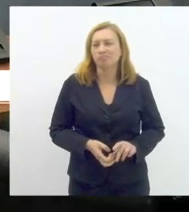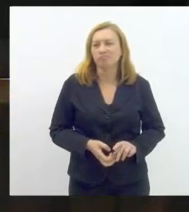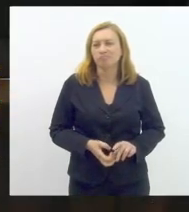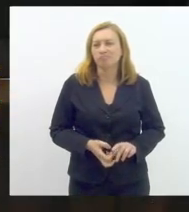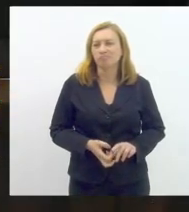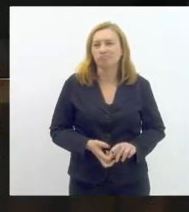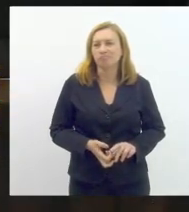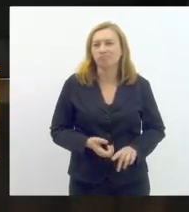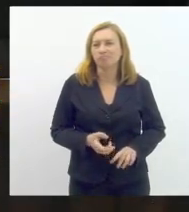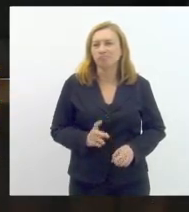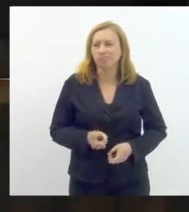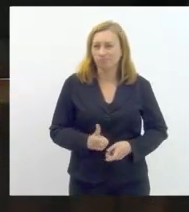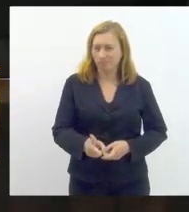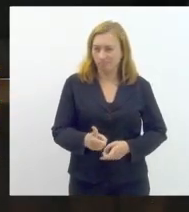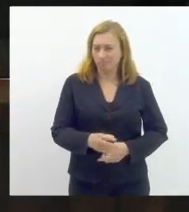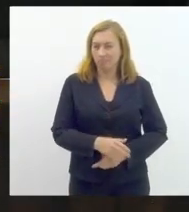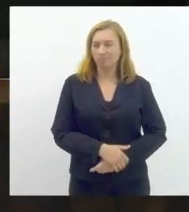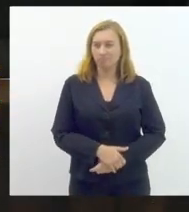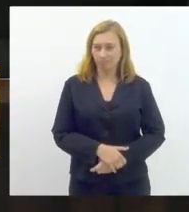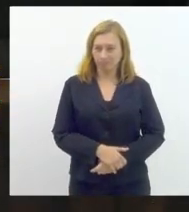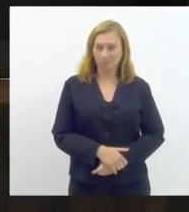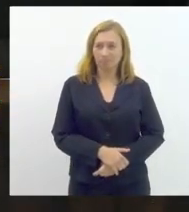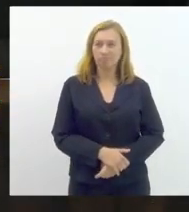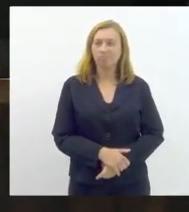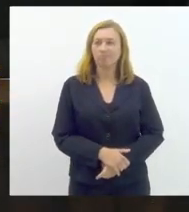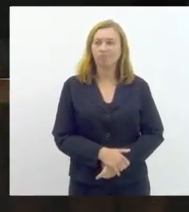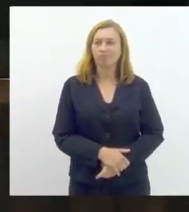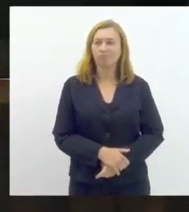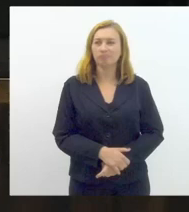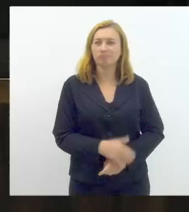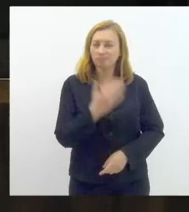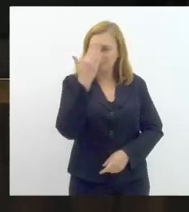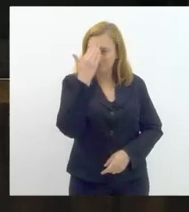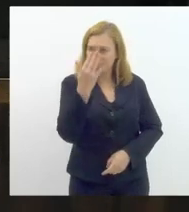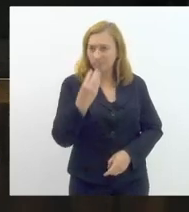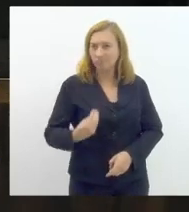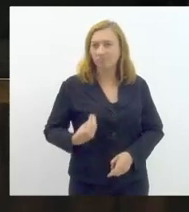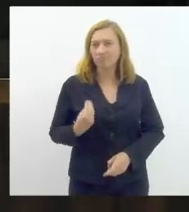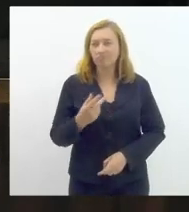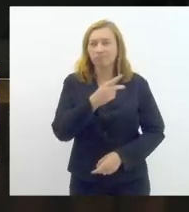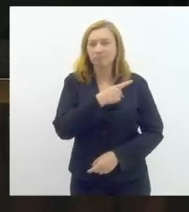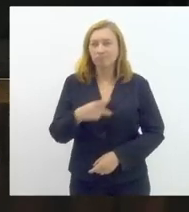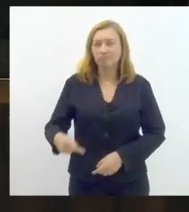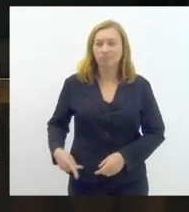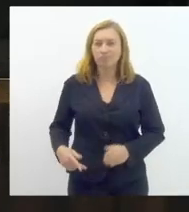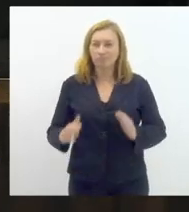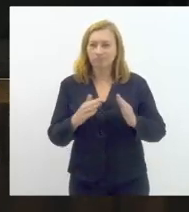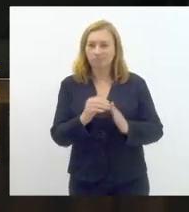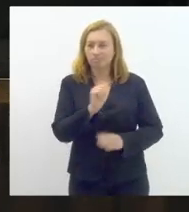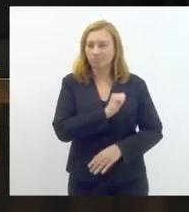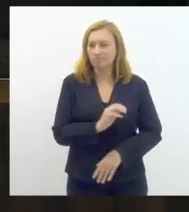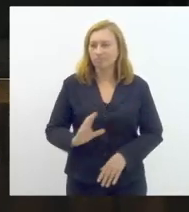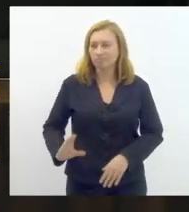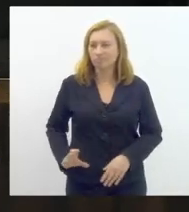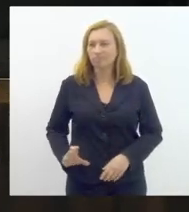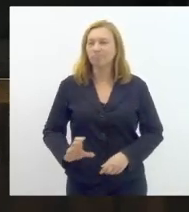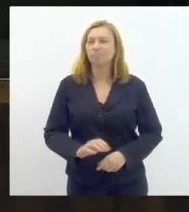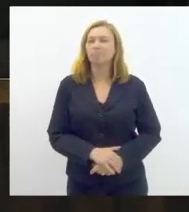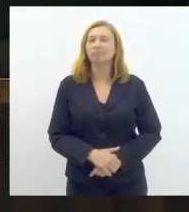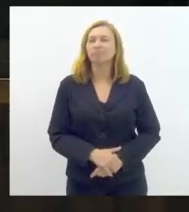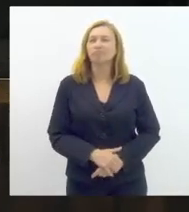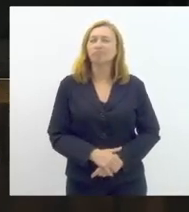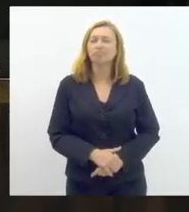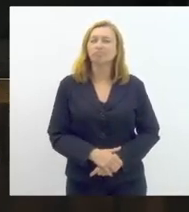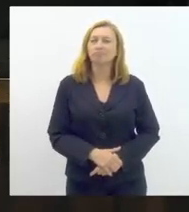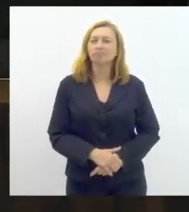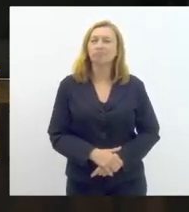Bom, dando continuidade à sessão, agradeço a presença aqui do presidente da casa, deputado André Siciliano,